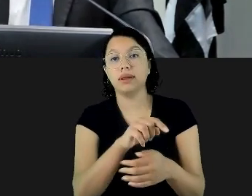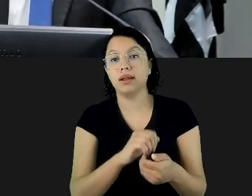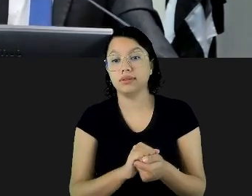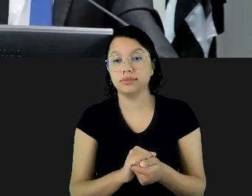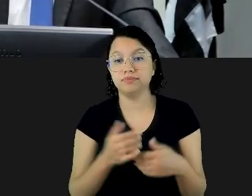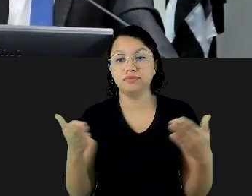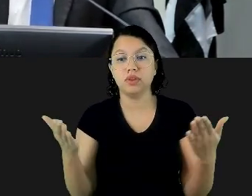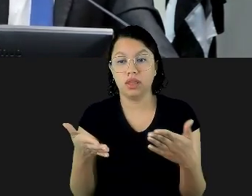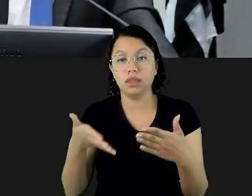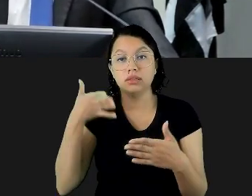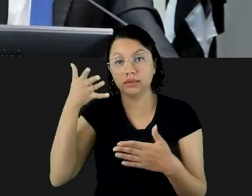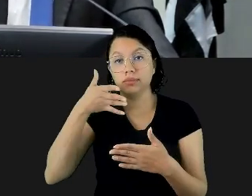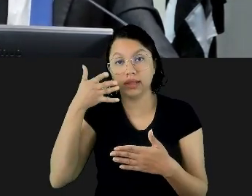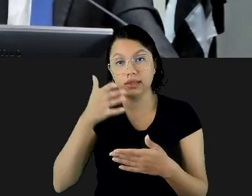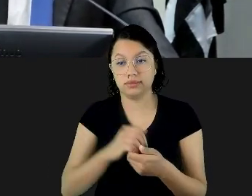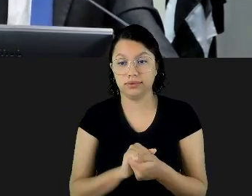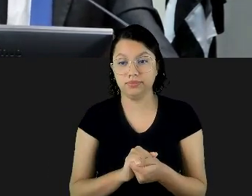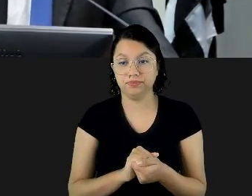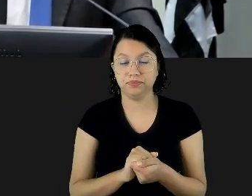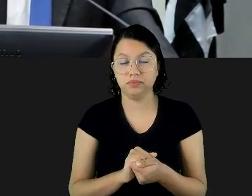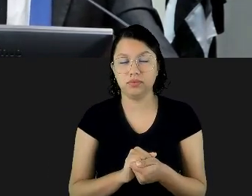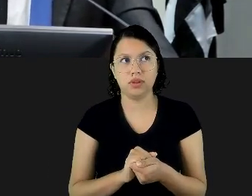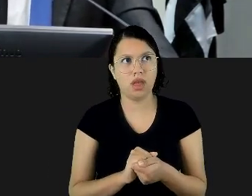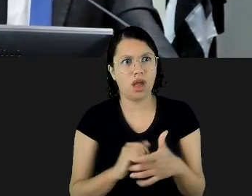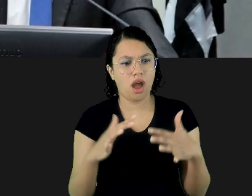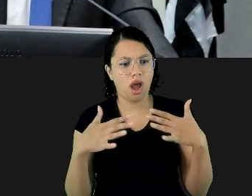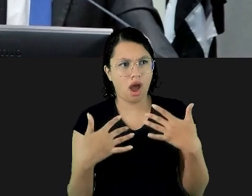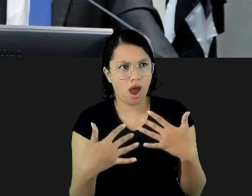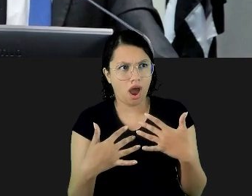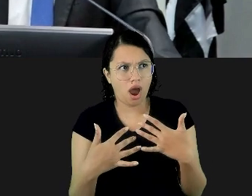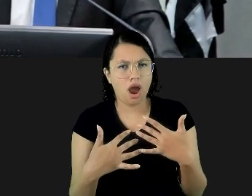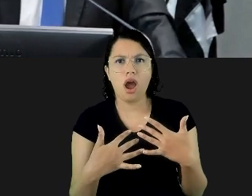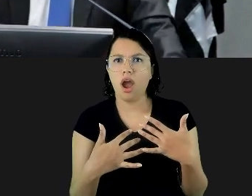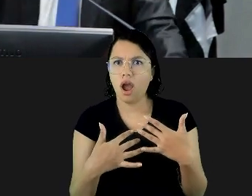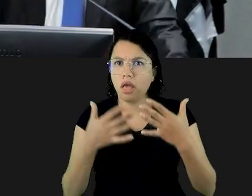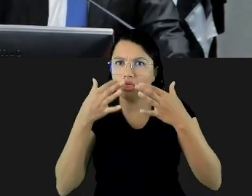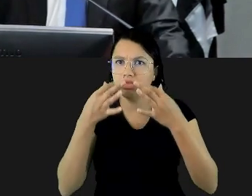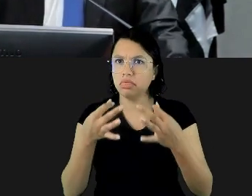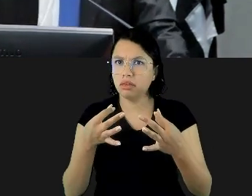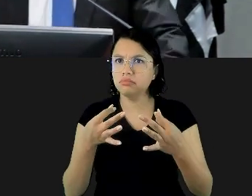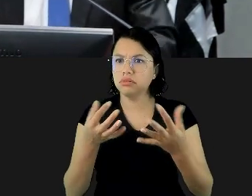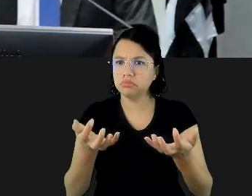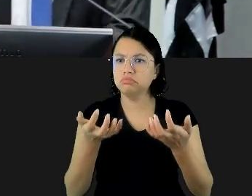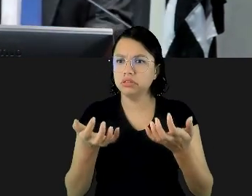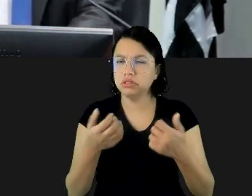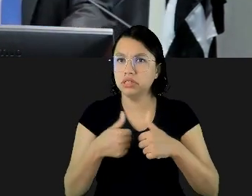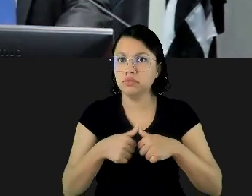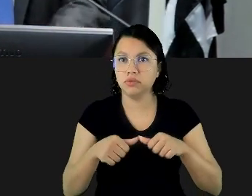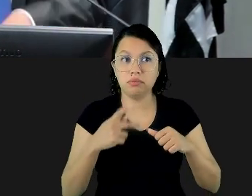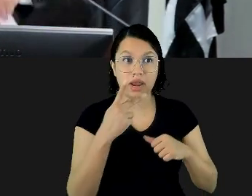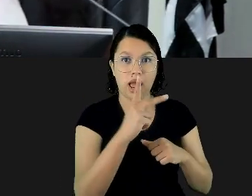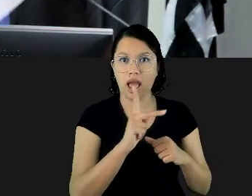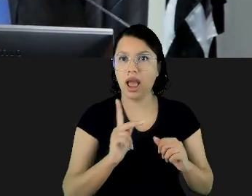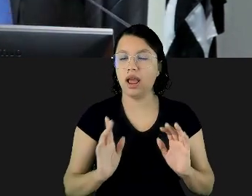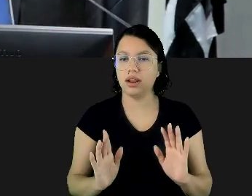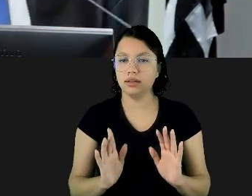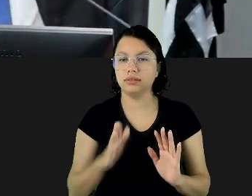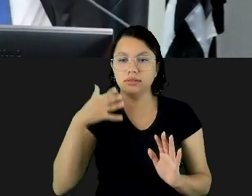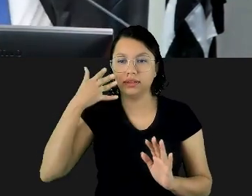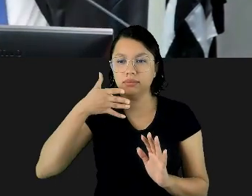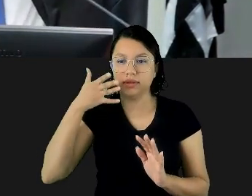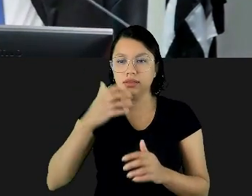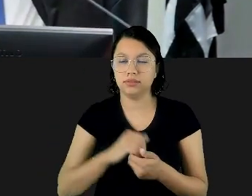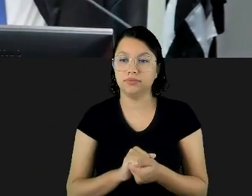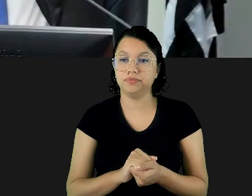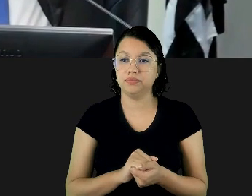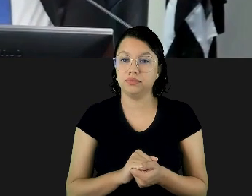palestra. Ele ficou muito interessado, ficou para ele a palestra, que é essa aqui, ó. Eu vou deixar depois